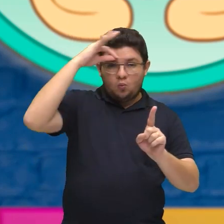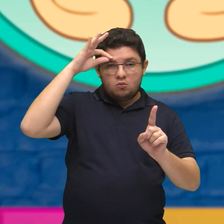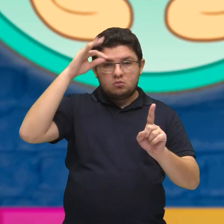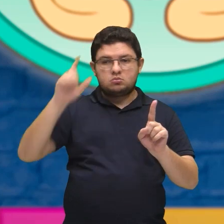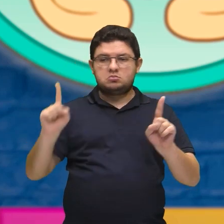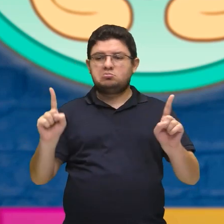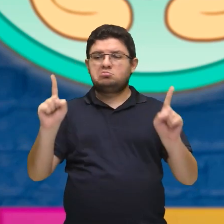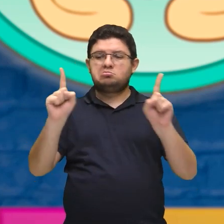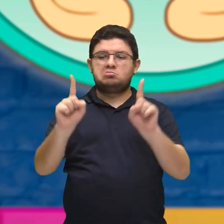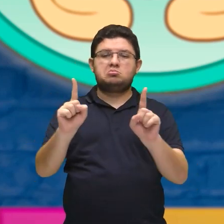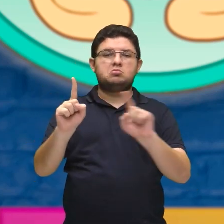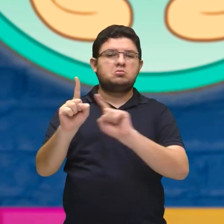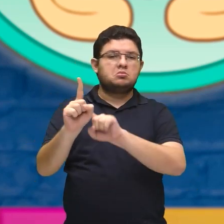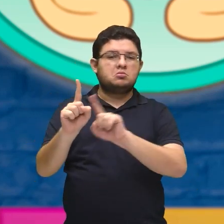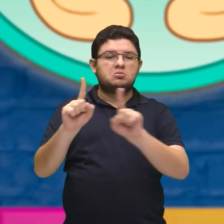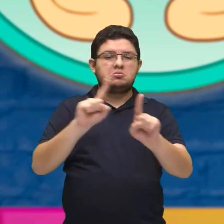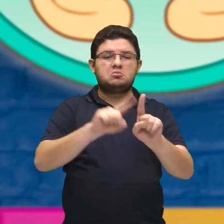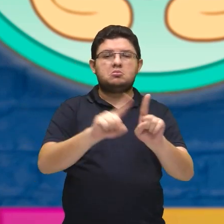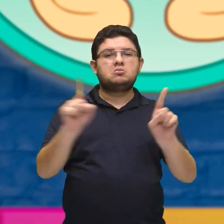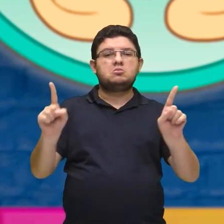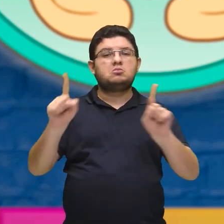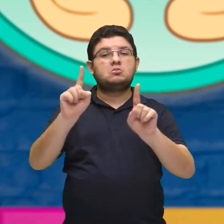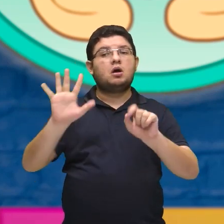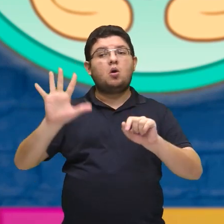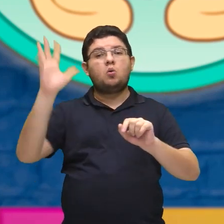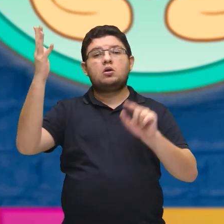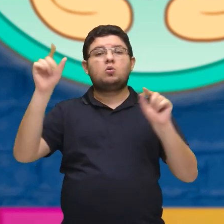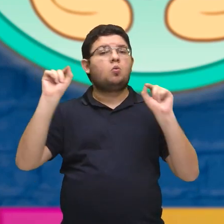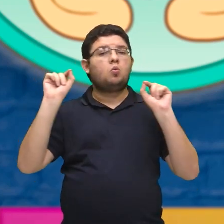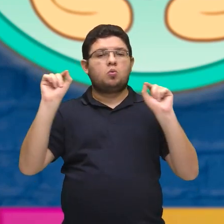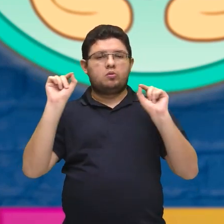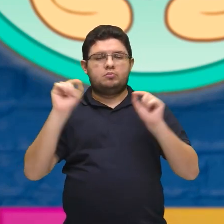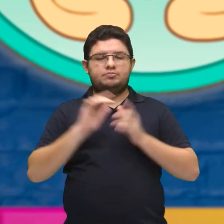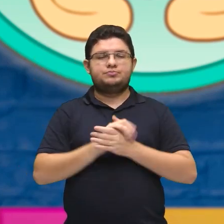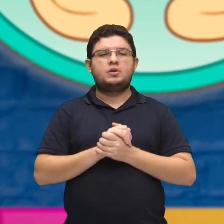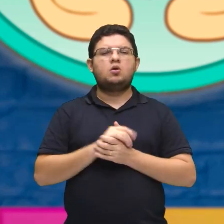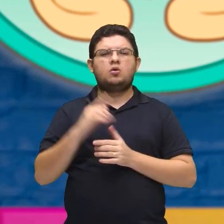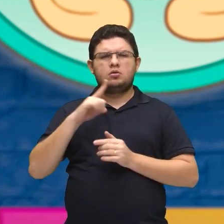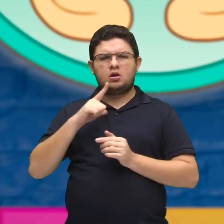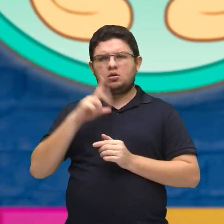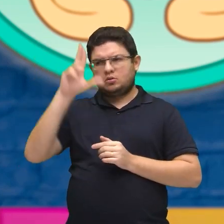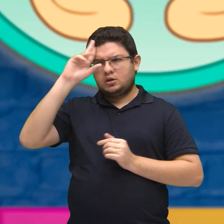história, né, que nós tiramos de um livro, tá bom?